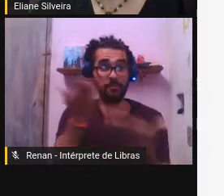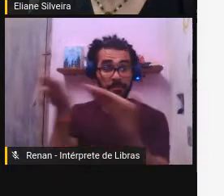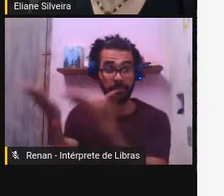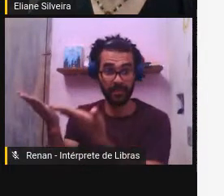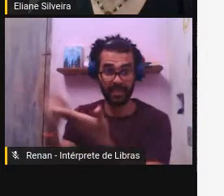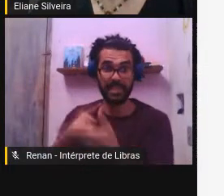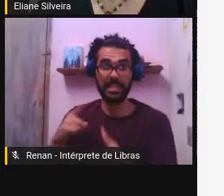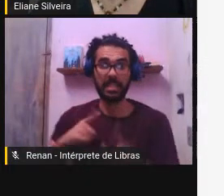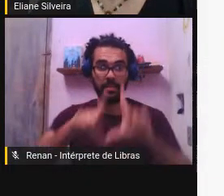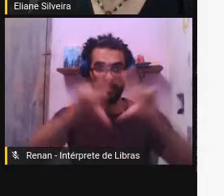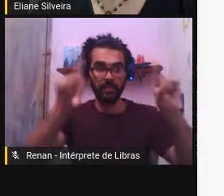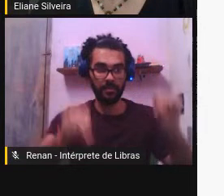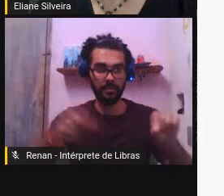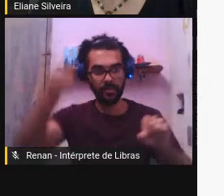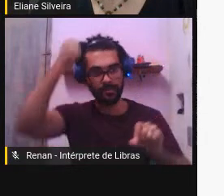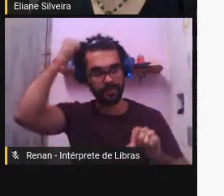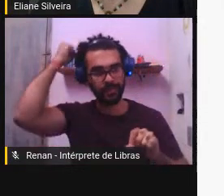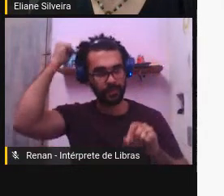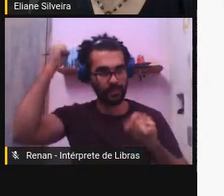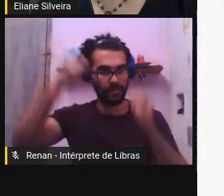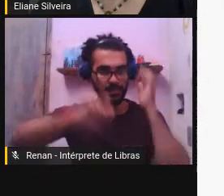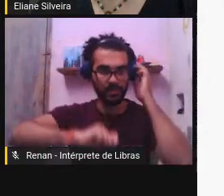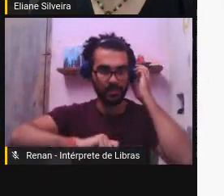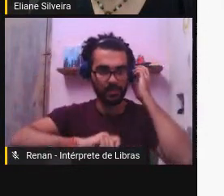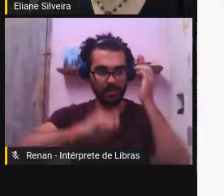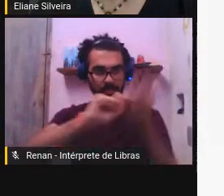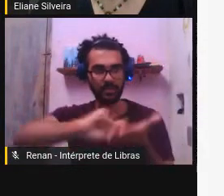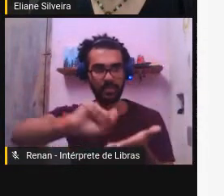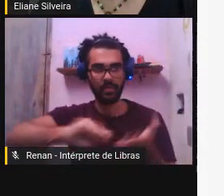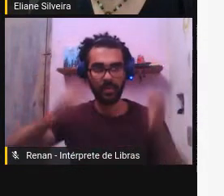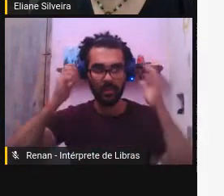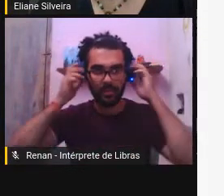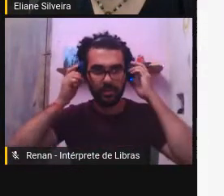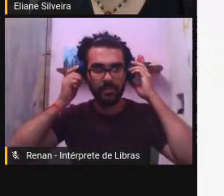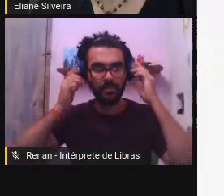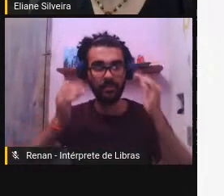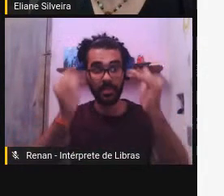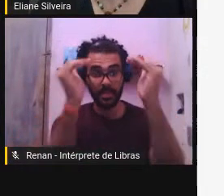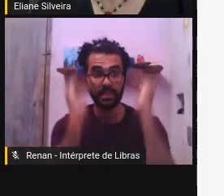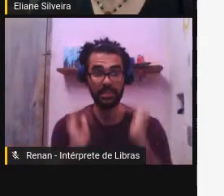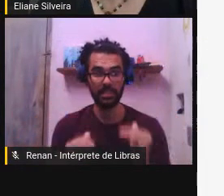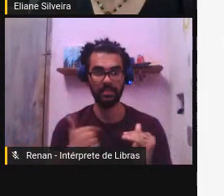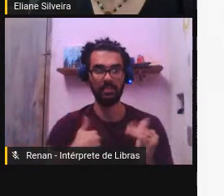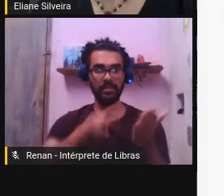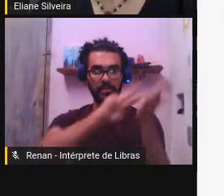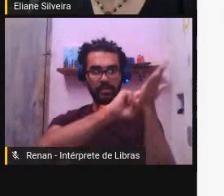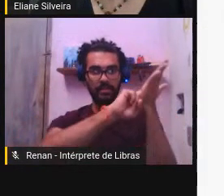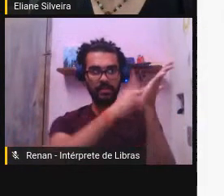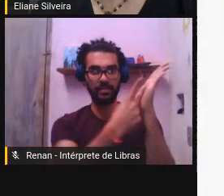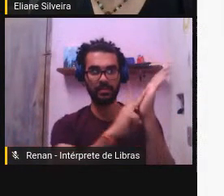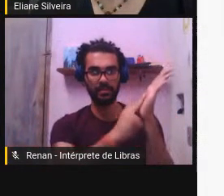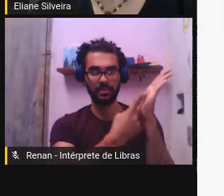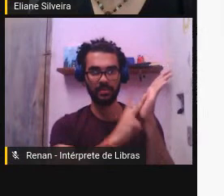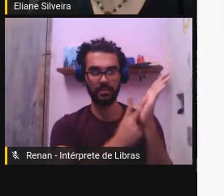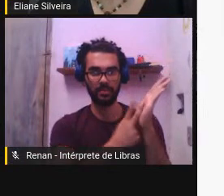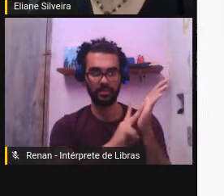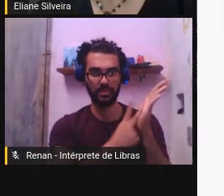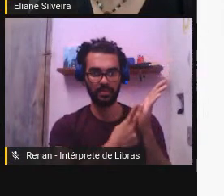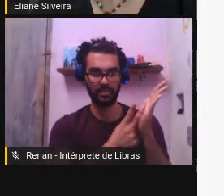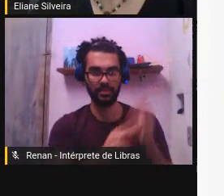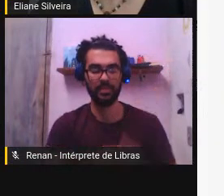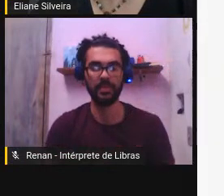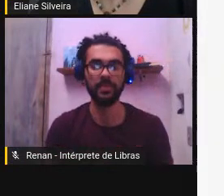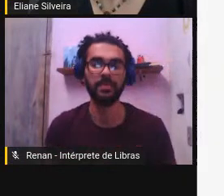Sossir e, em seguida, vocês têm a transcrição desse manuscrito.